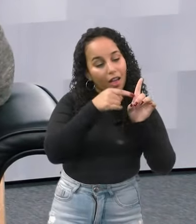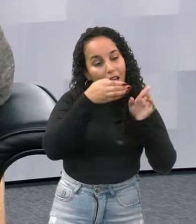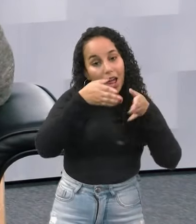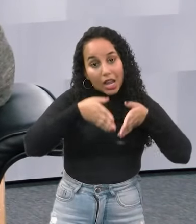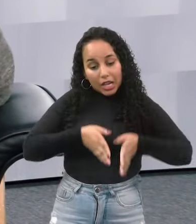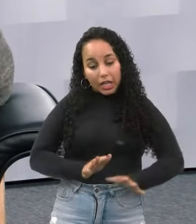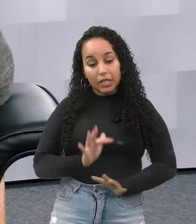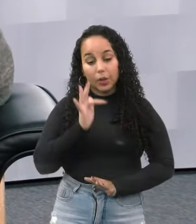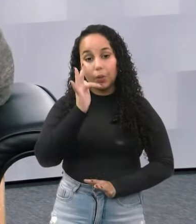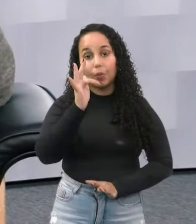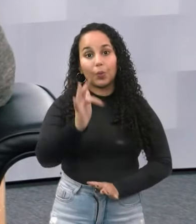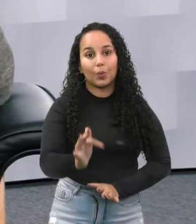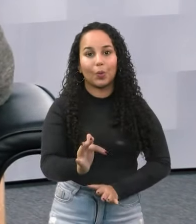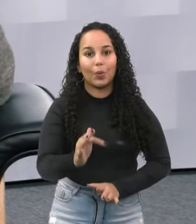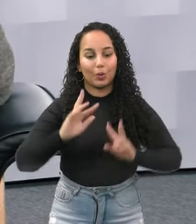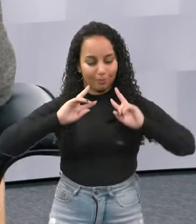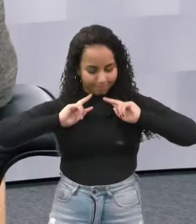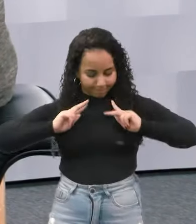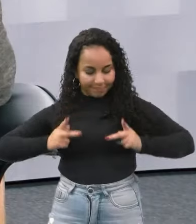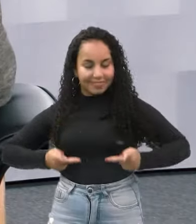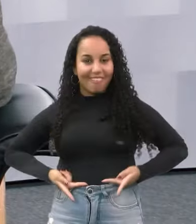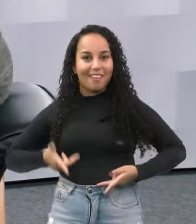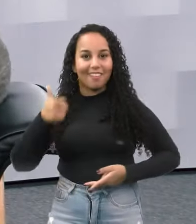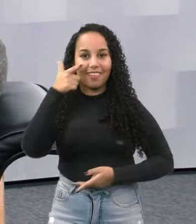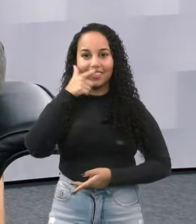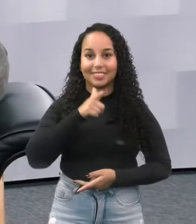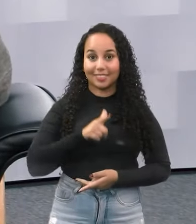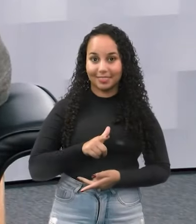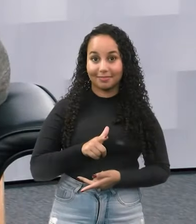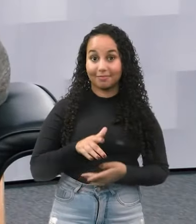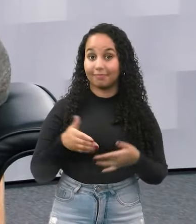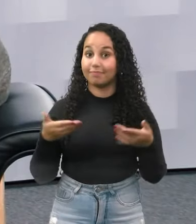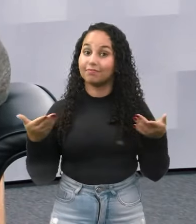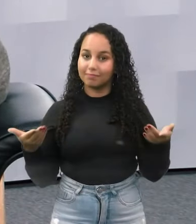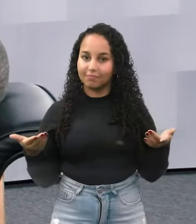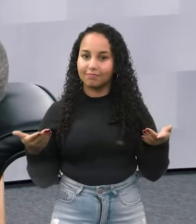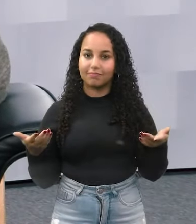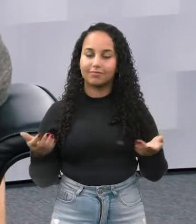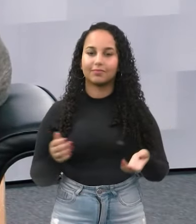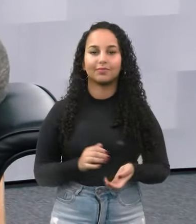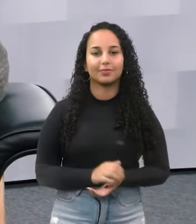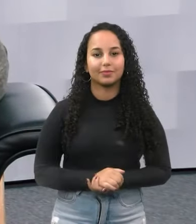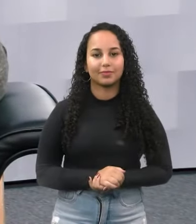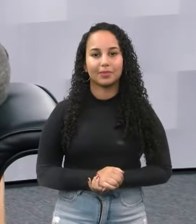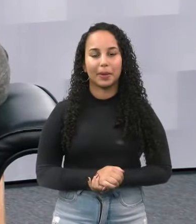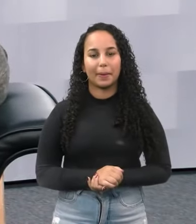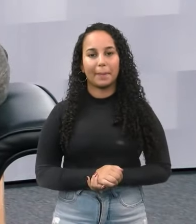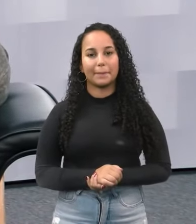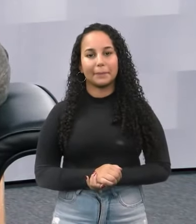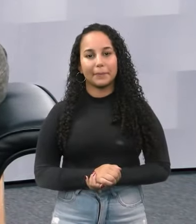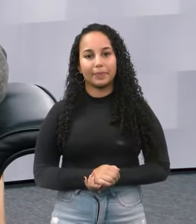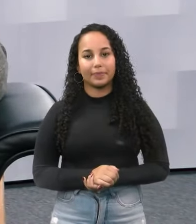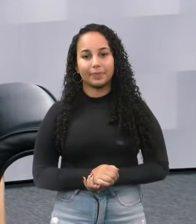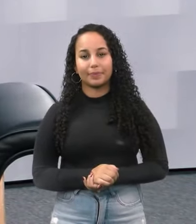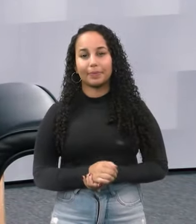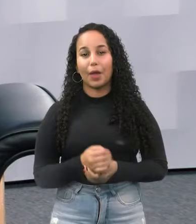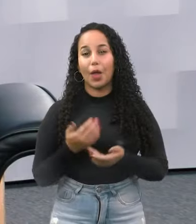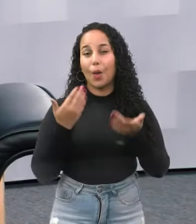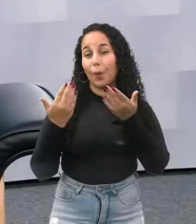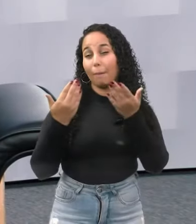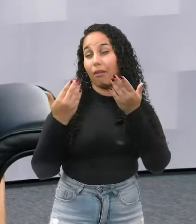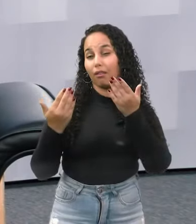tornar um ser humano, um homem ou uma mulher, um macho ou uma fêmea. Então